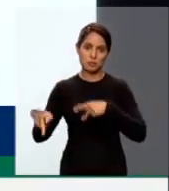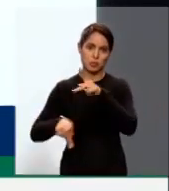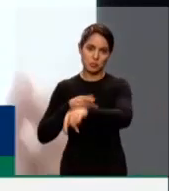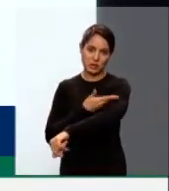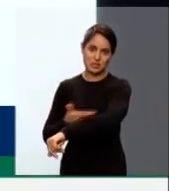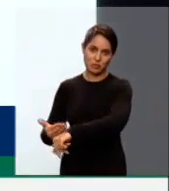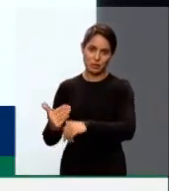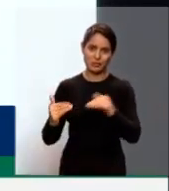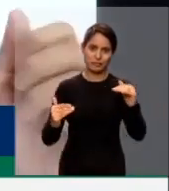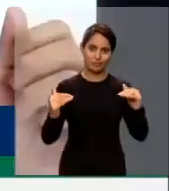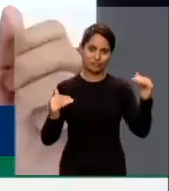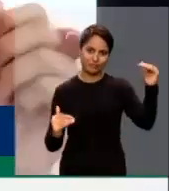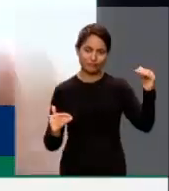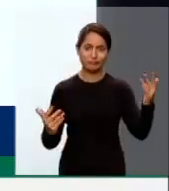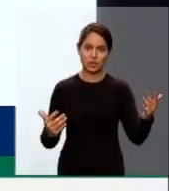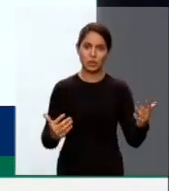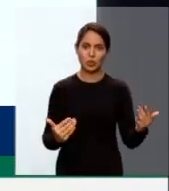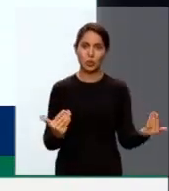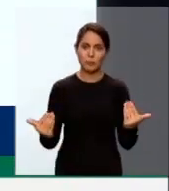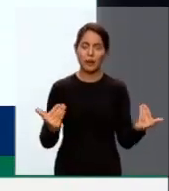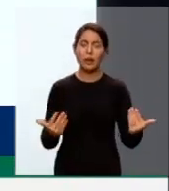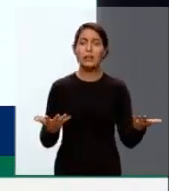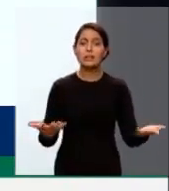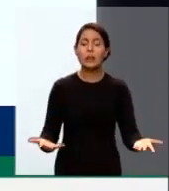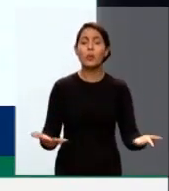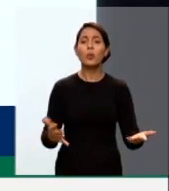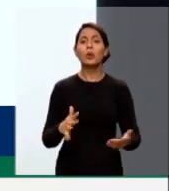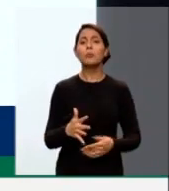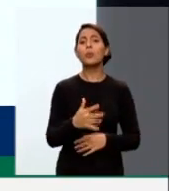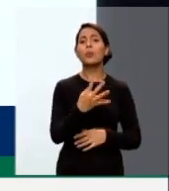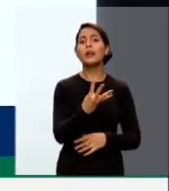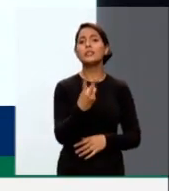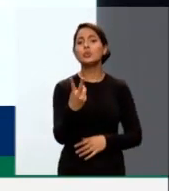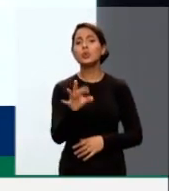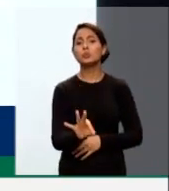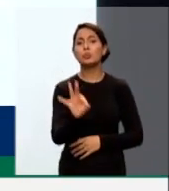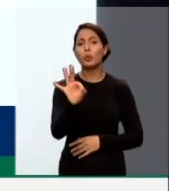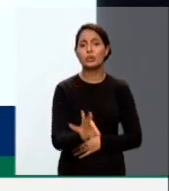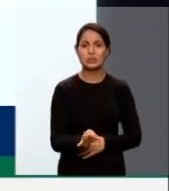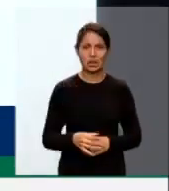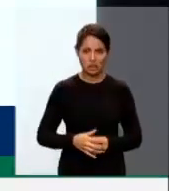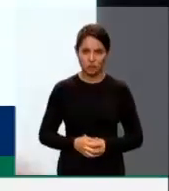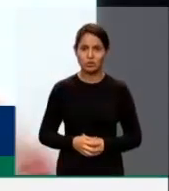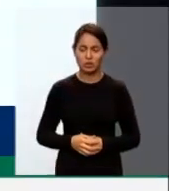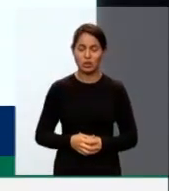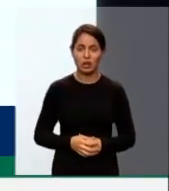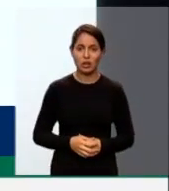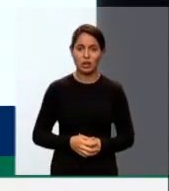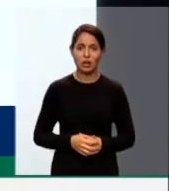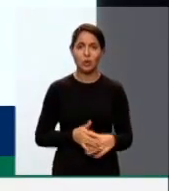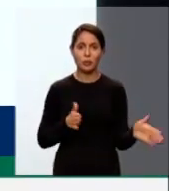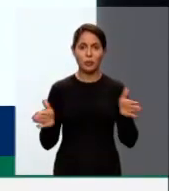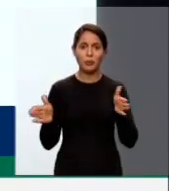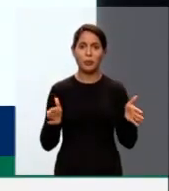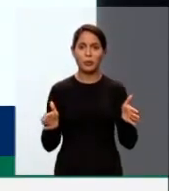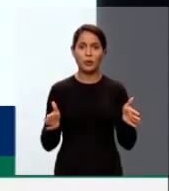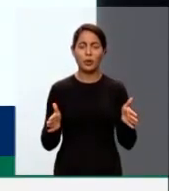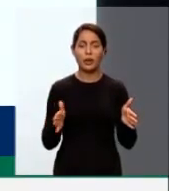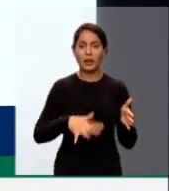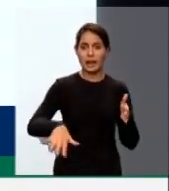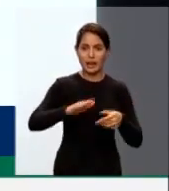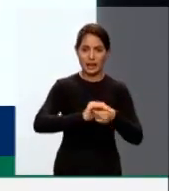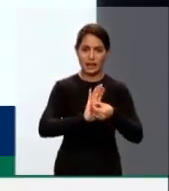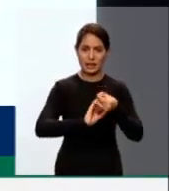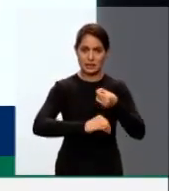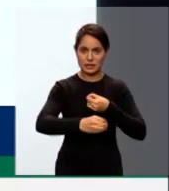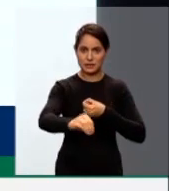Esgotamento sanitário, 42%, quase metade dos negros e negras no Brasil tem limites no acessamento ao esgotamento sanitário,